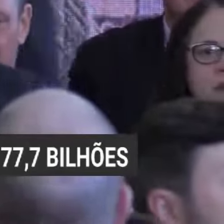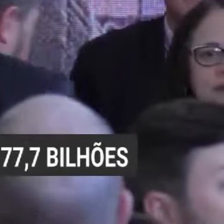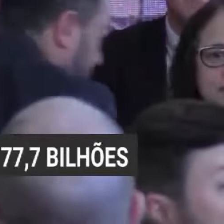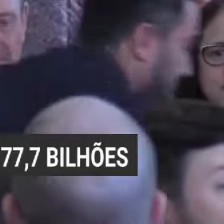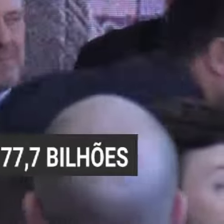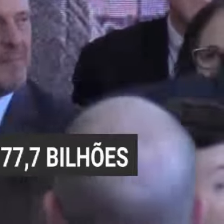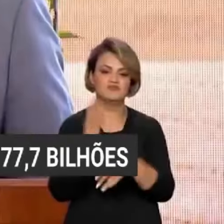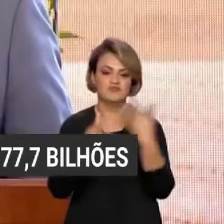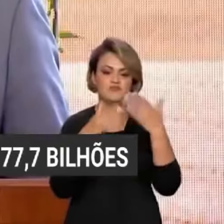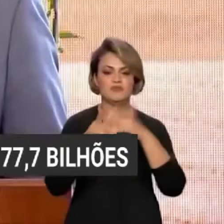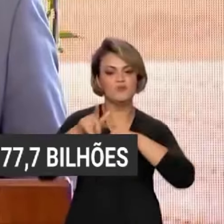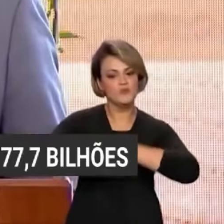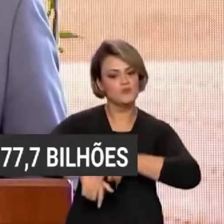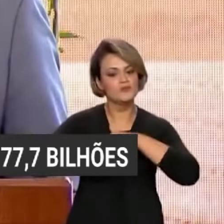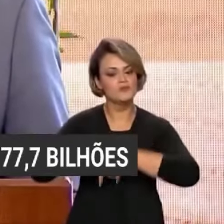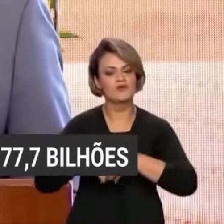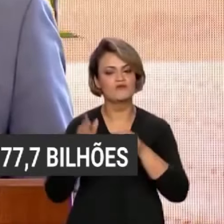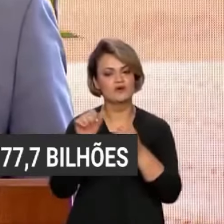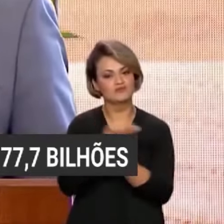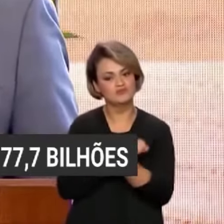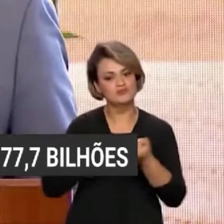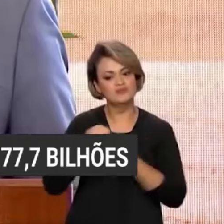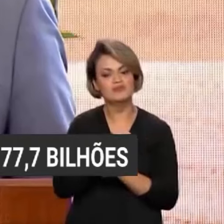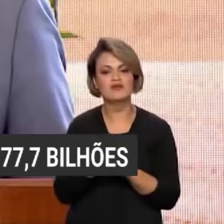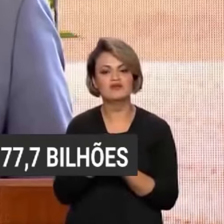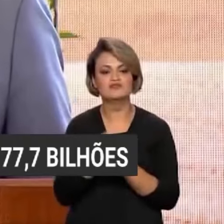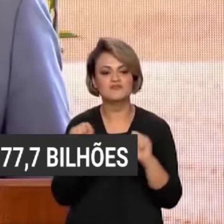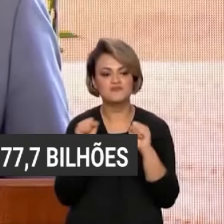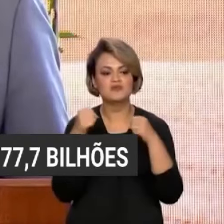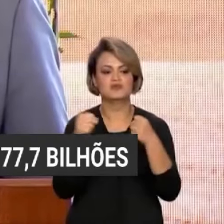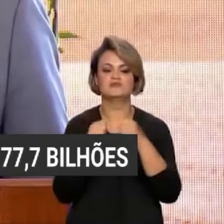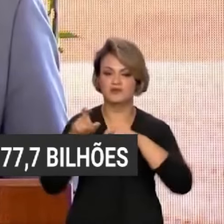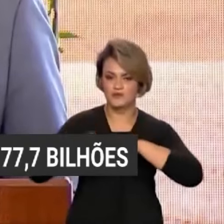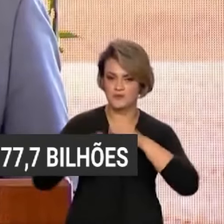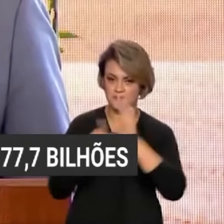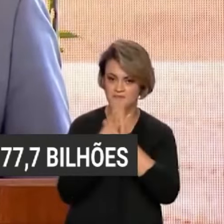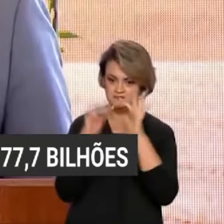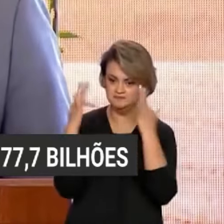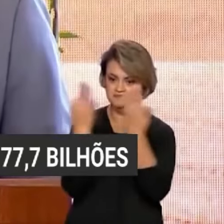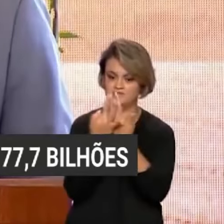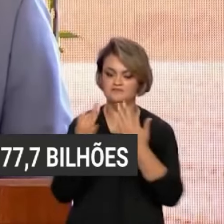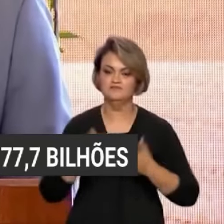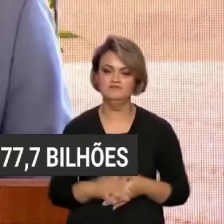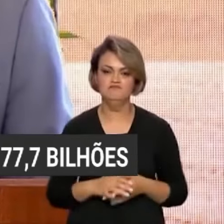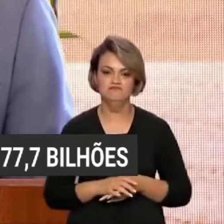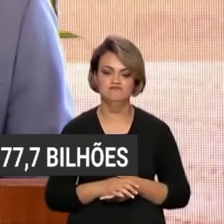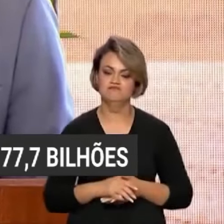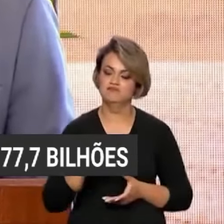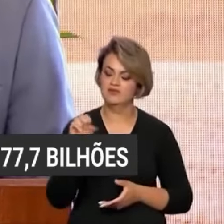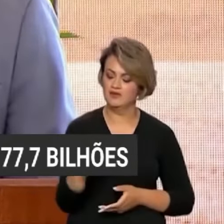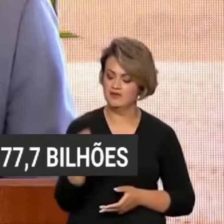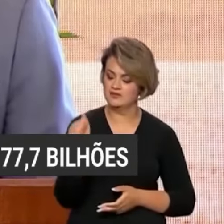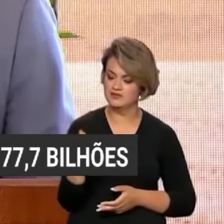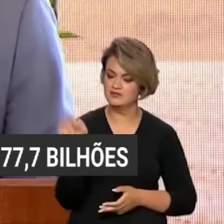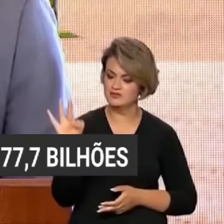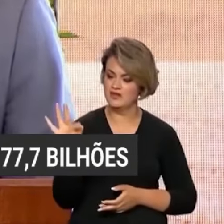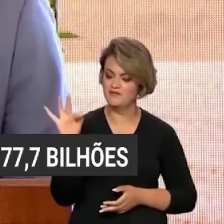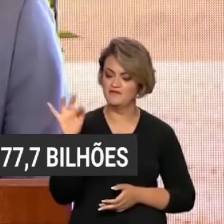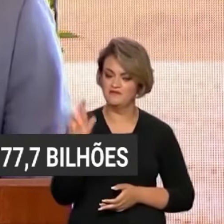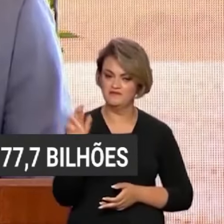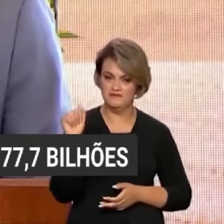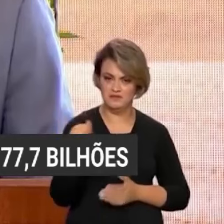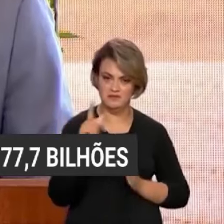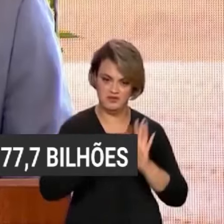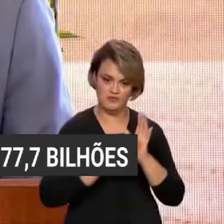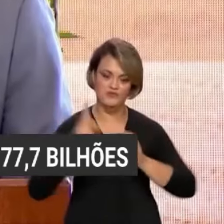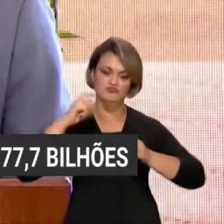do plano familiar busca fortalecer os diversos segmentos desse setor o plano safra da Agricultura Familiar